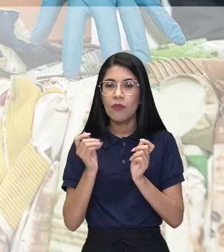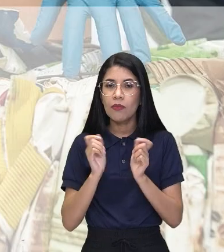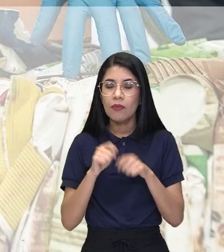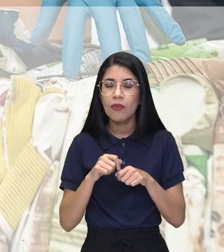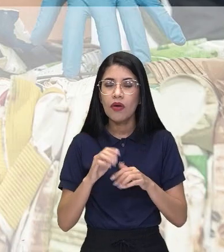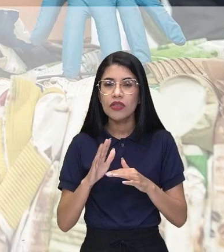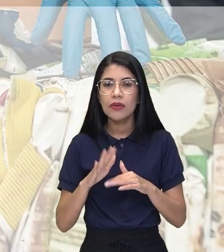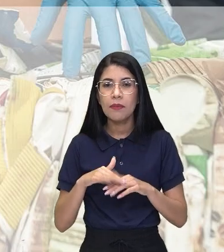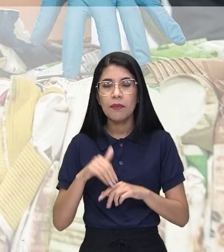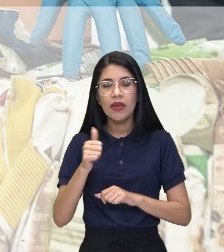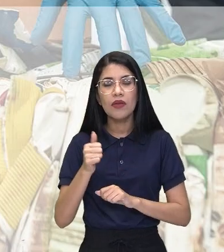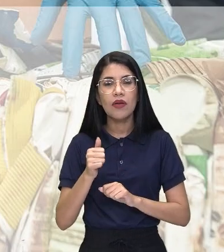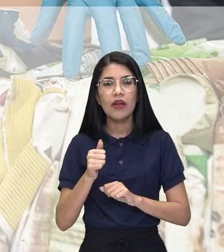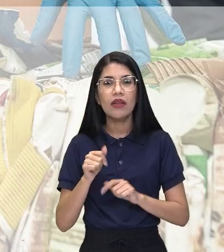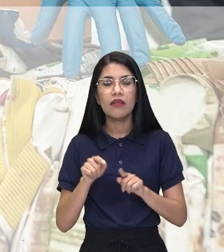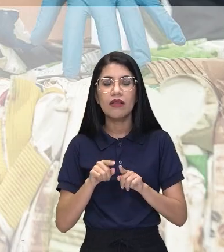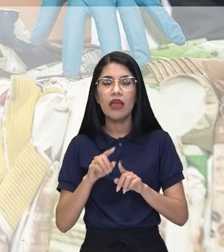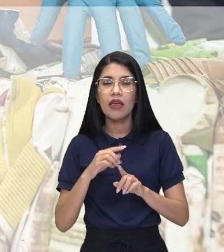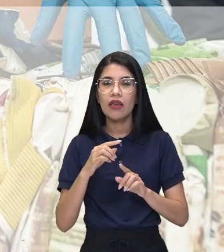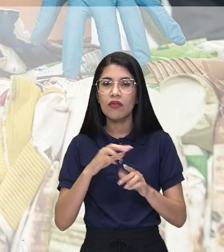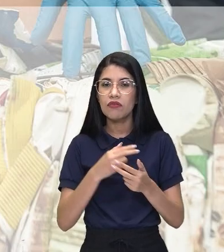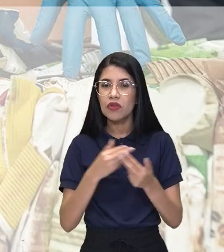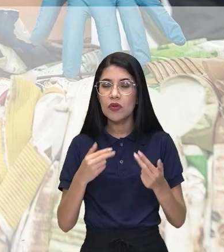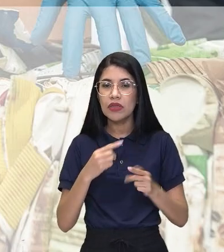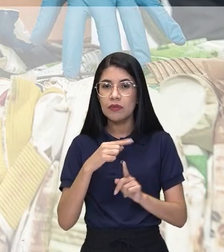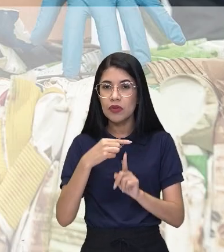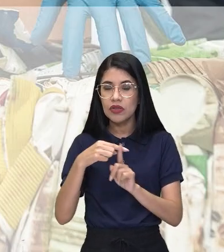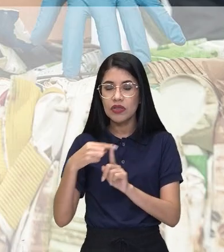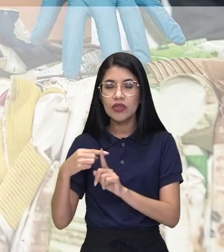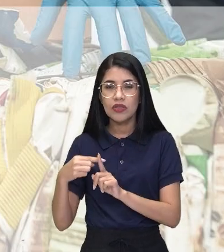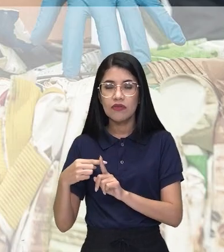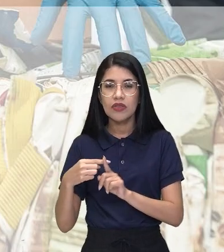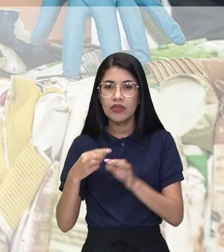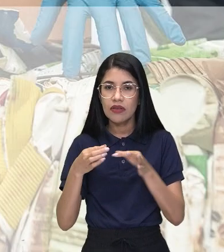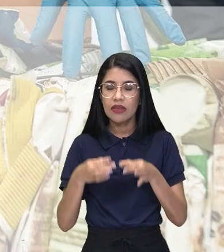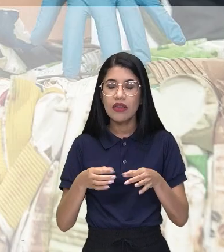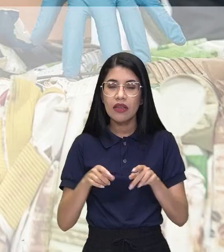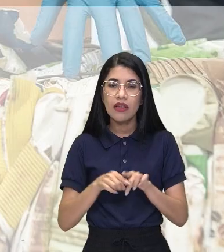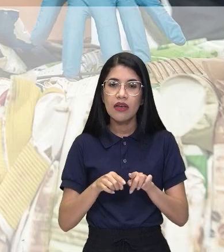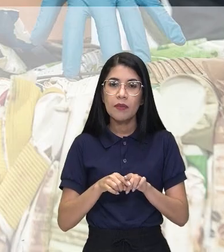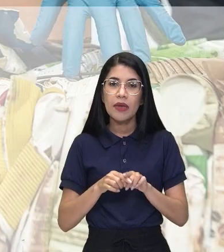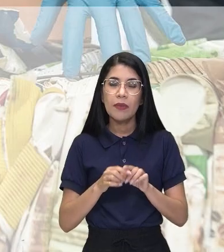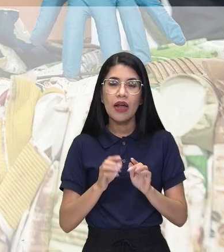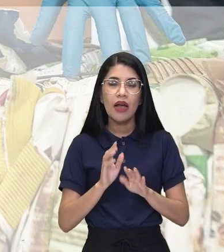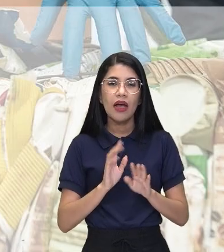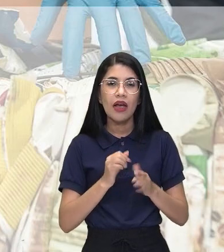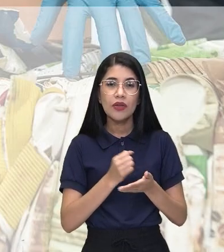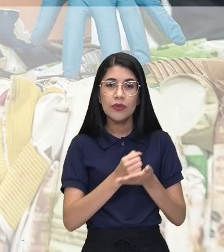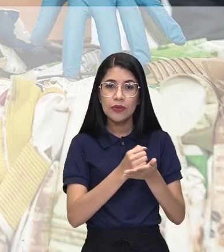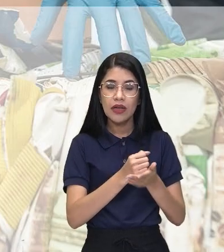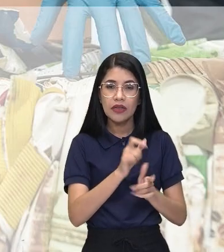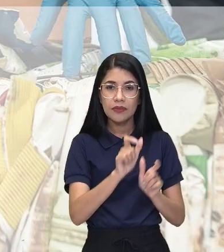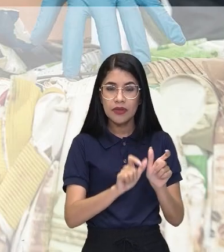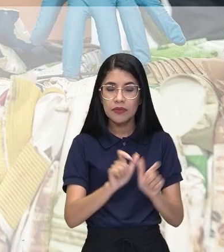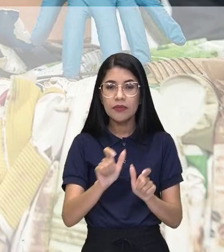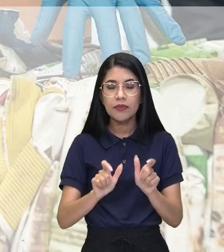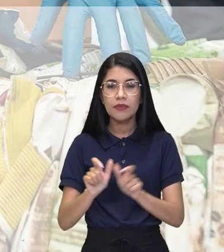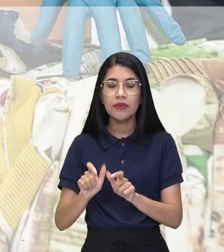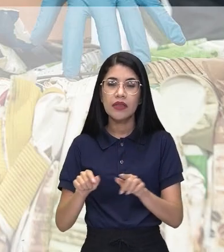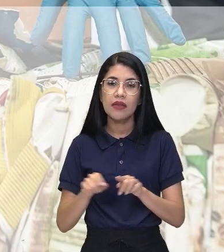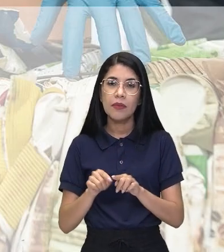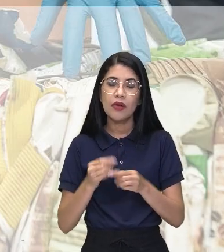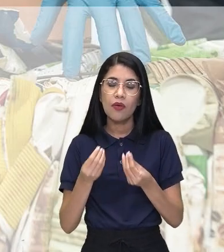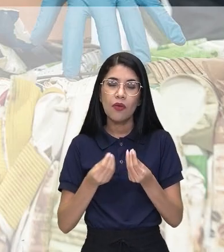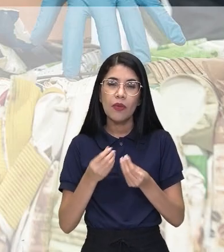promover ações ali positivas mesmo, né, com relação a essas pessoas que estão aí, a percepção sobre essas